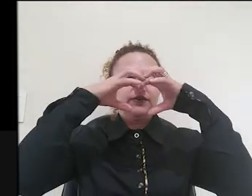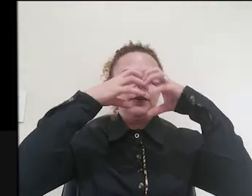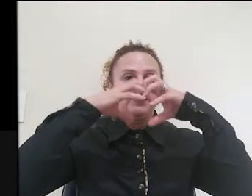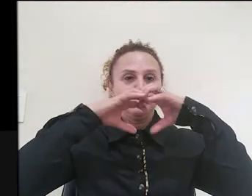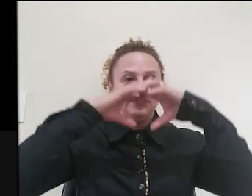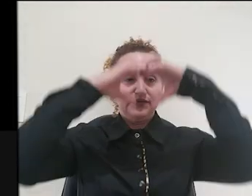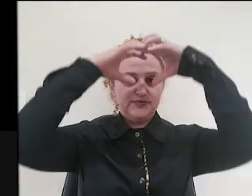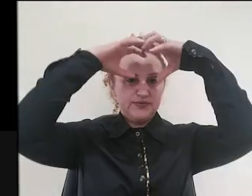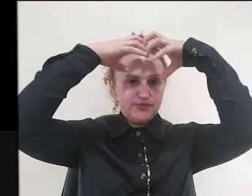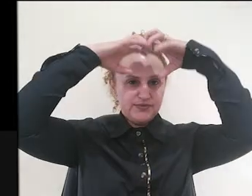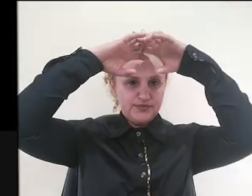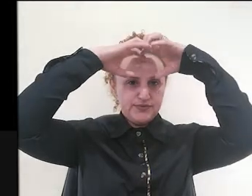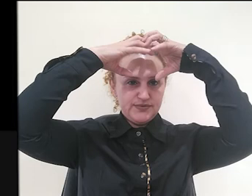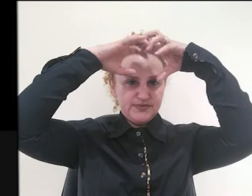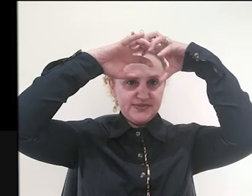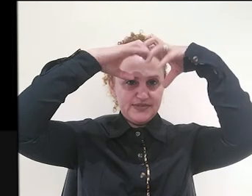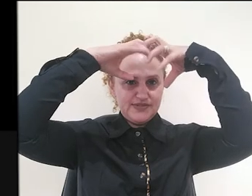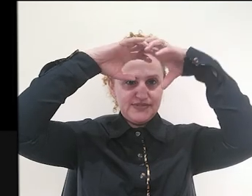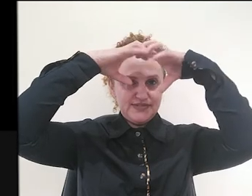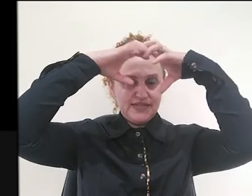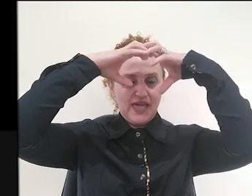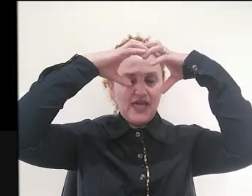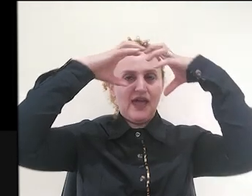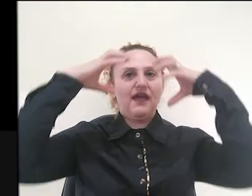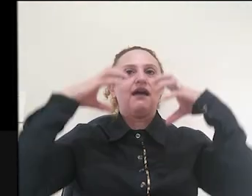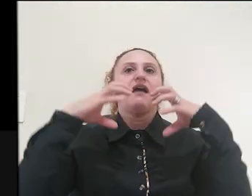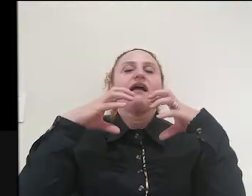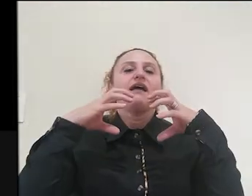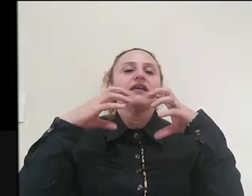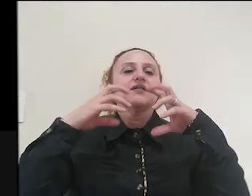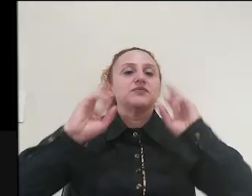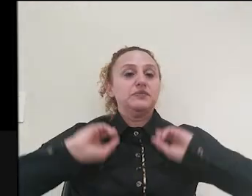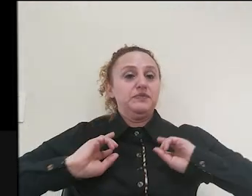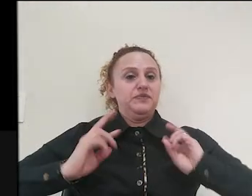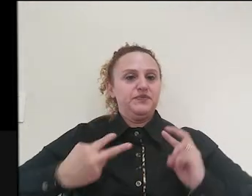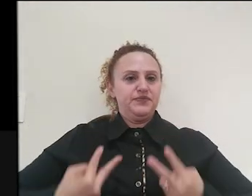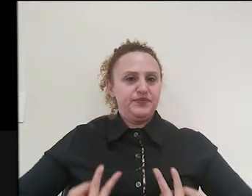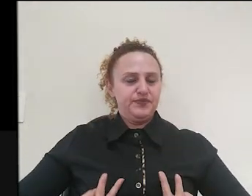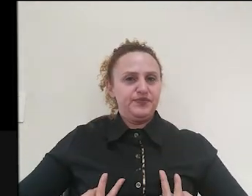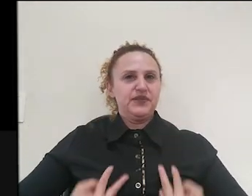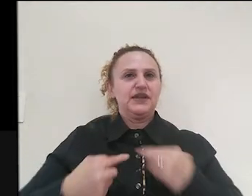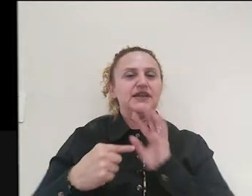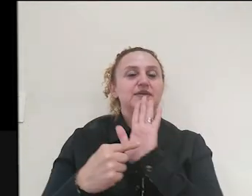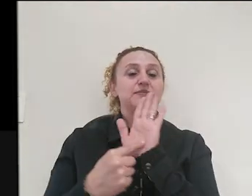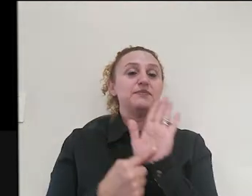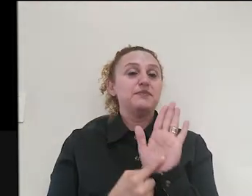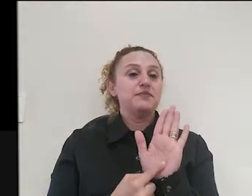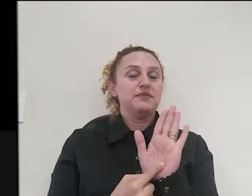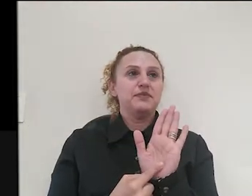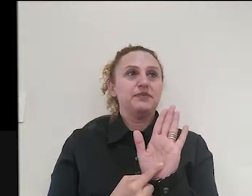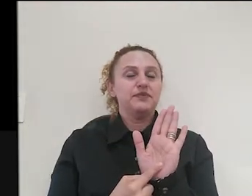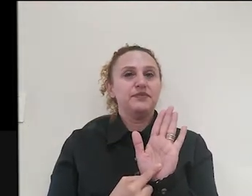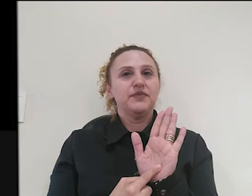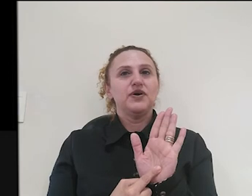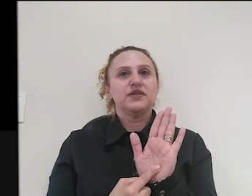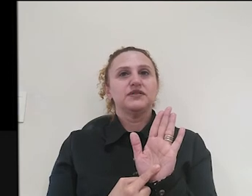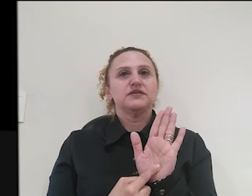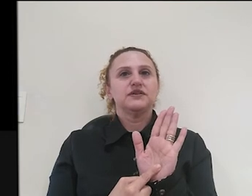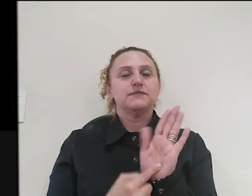crânio representa a nossa situação de mortais. Quando ele se torna uma taça, ele